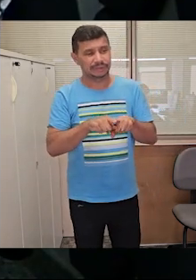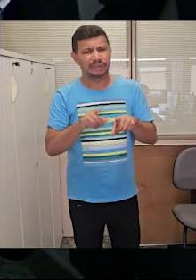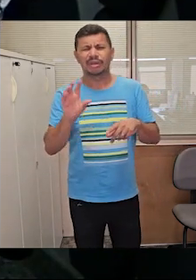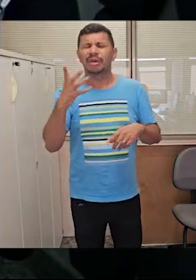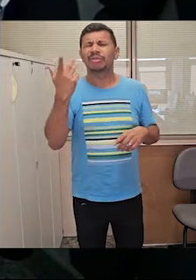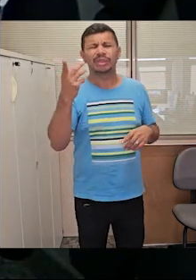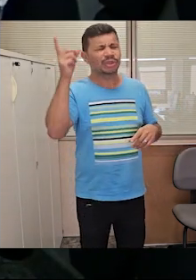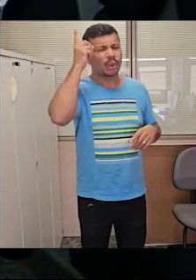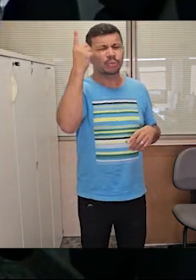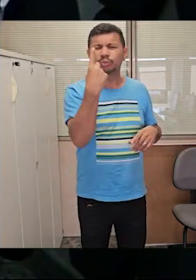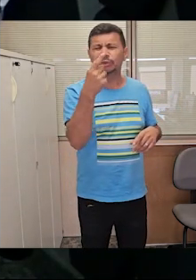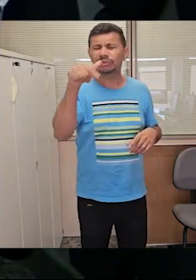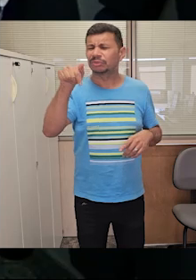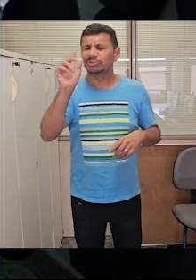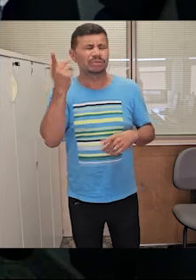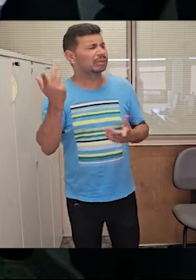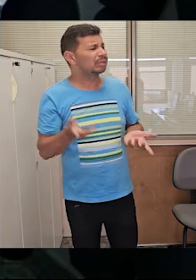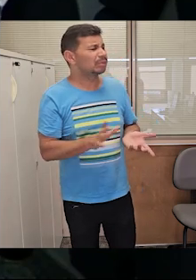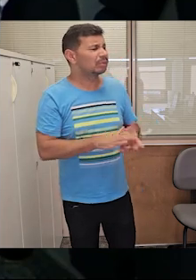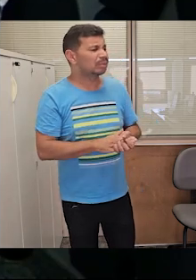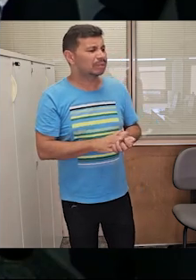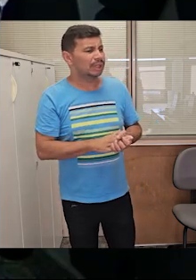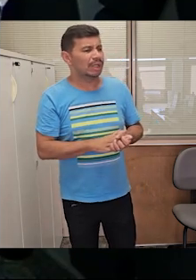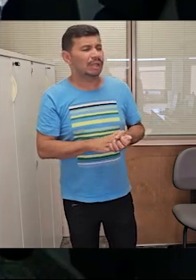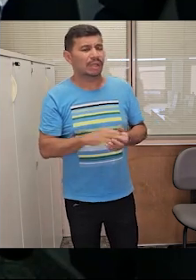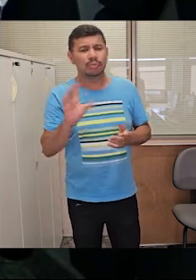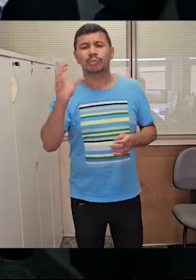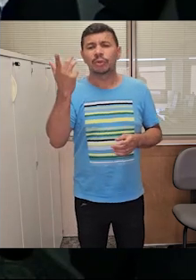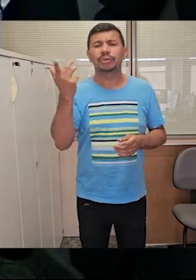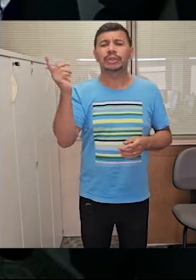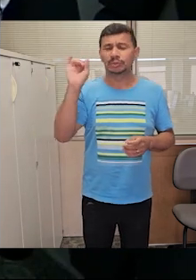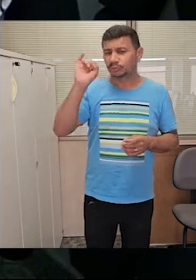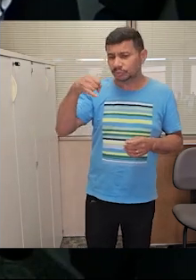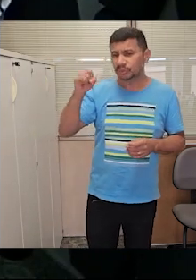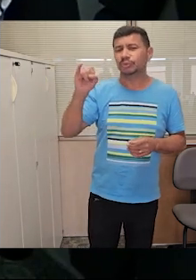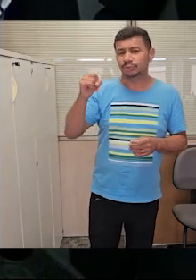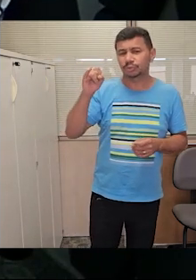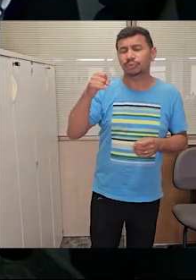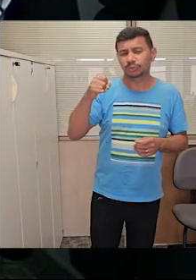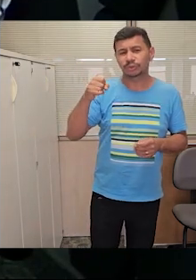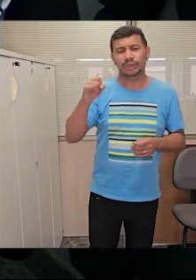no dia 17? Então, no dia 16, aconteceu exatamente isso.